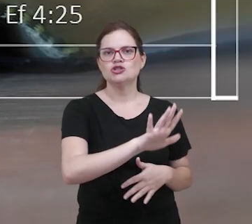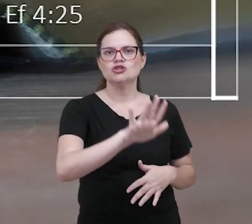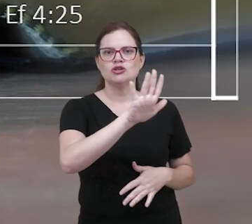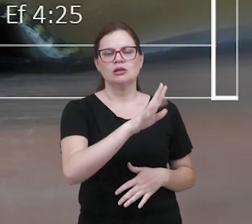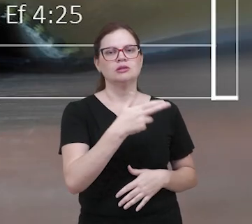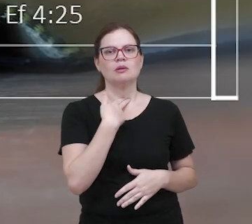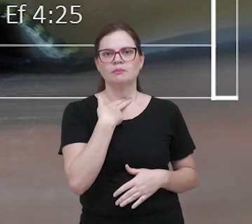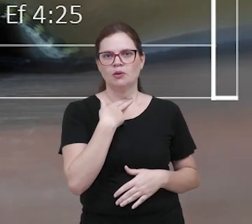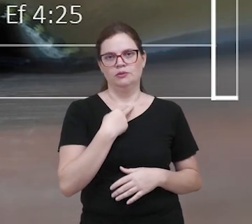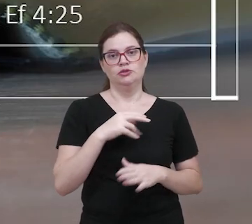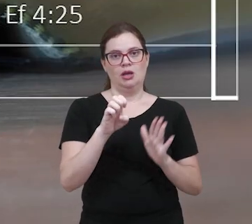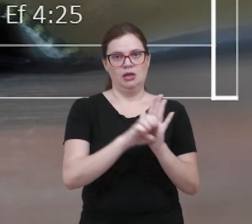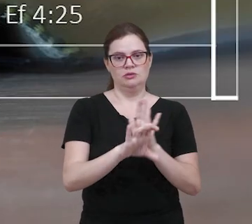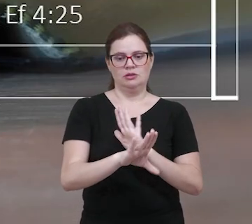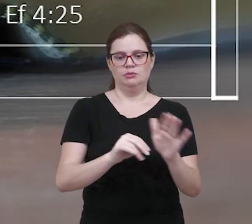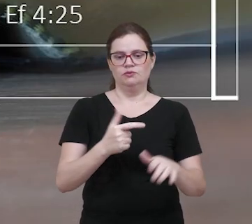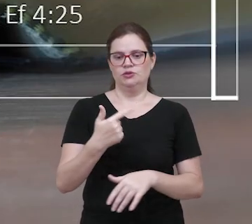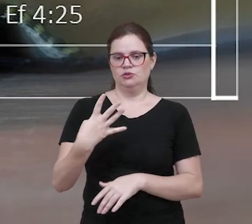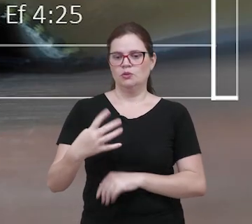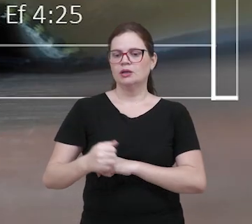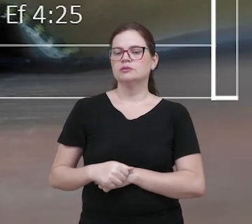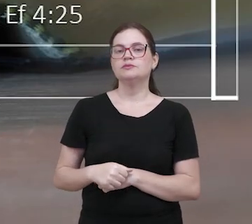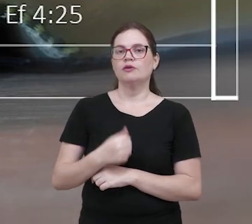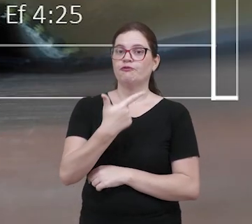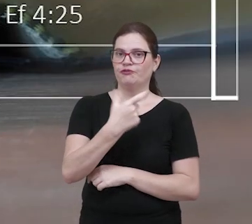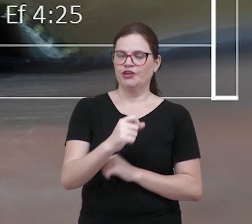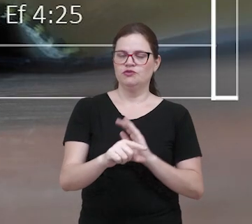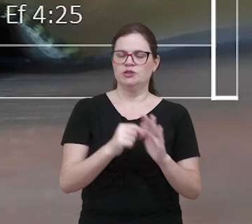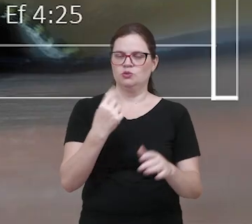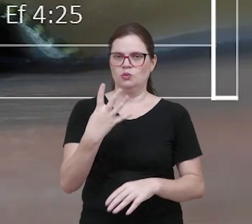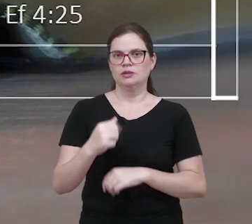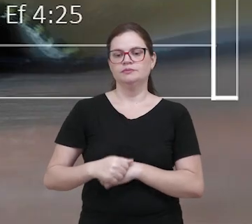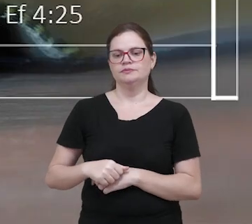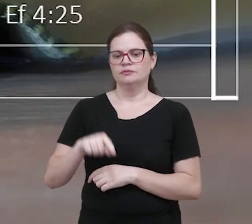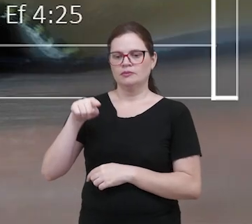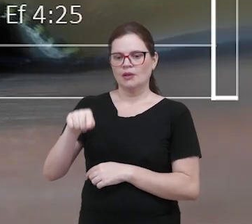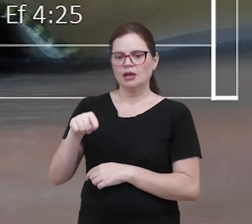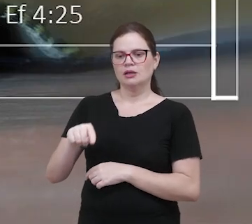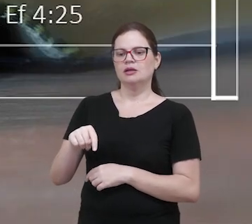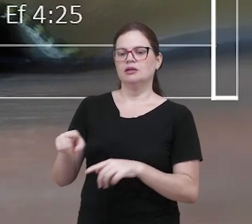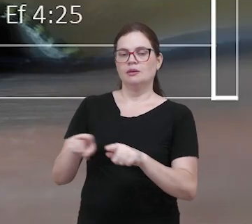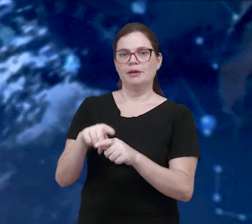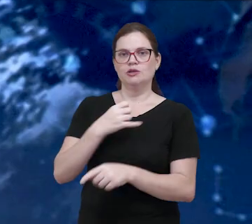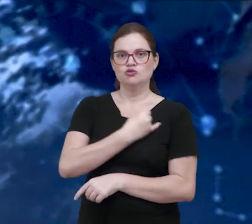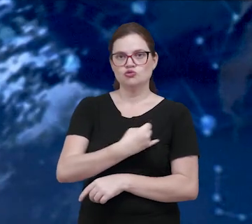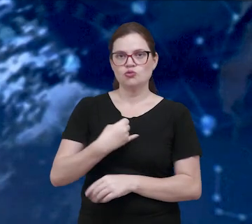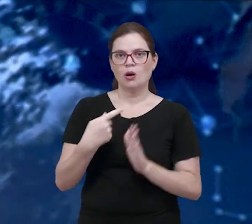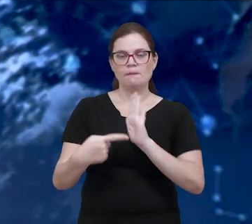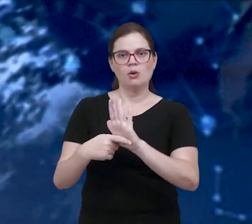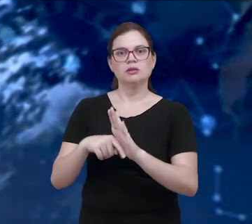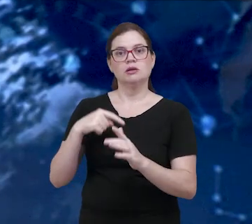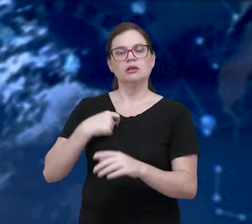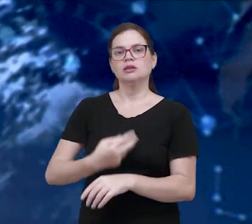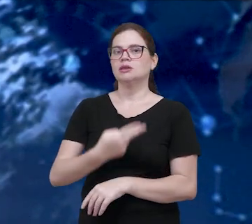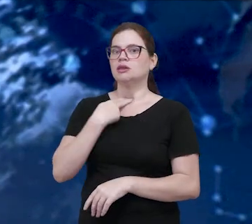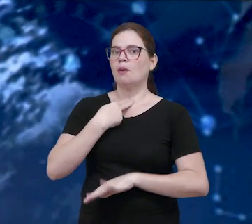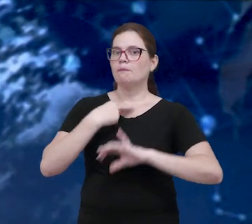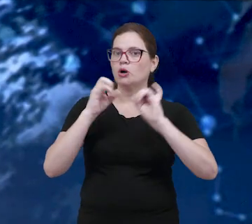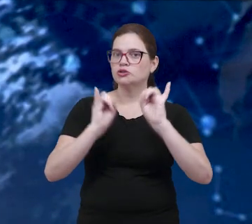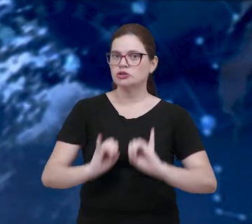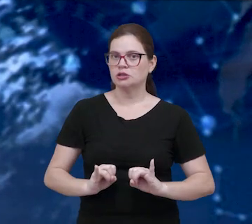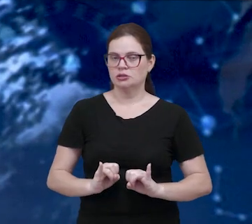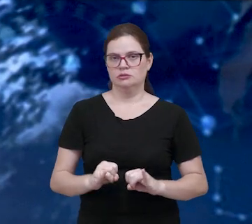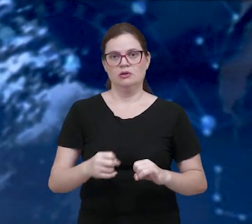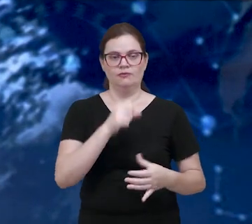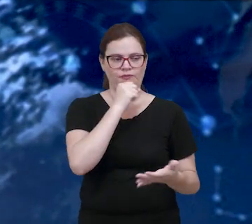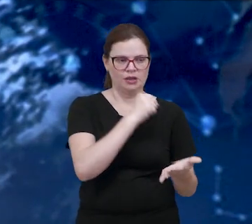Êxodo 24. Aqui, 1 João 5,21 diz: guardai dos ídolos, ou seja, as mesmas ordens do Velho Testamento aparecem no Novo.